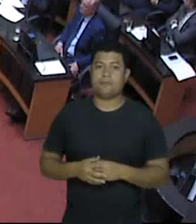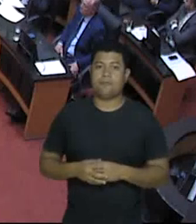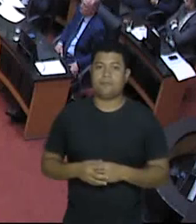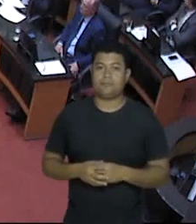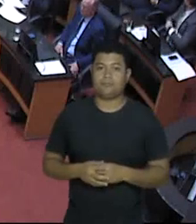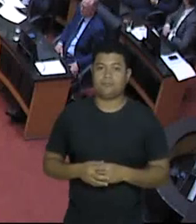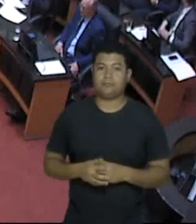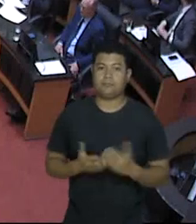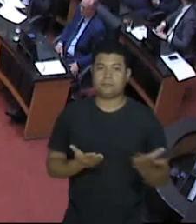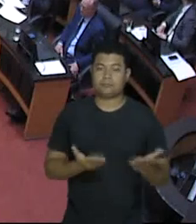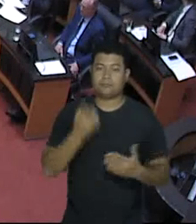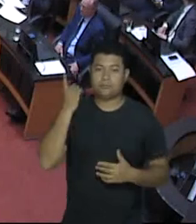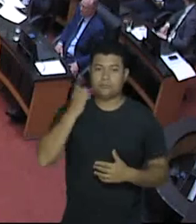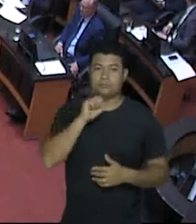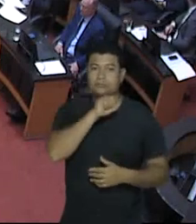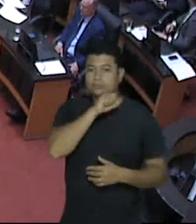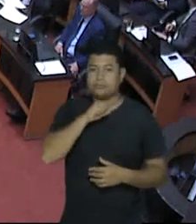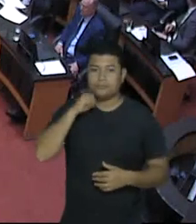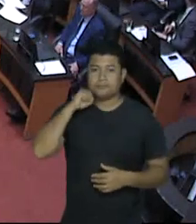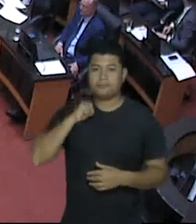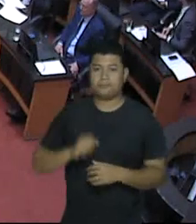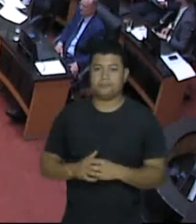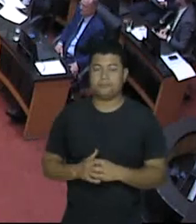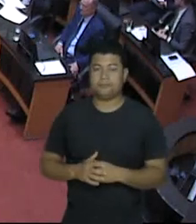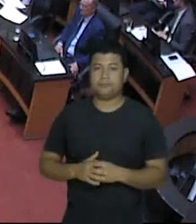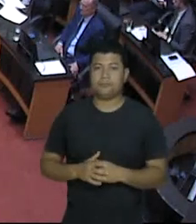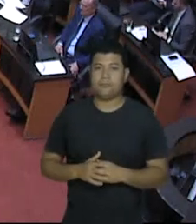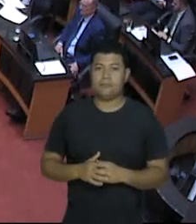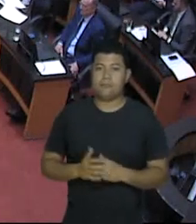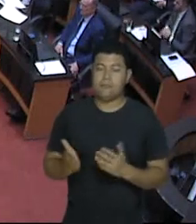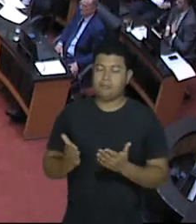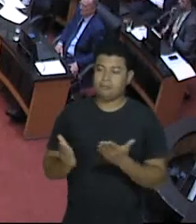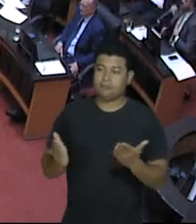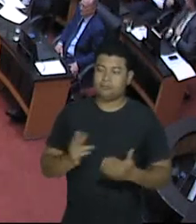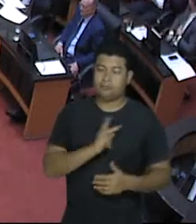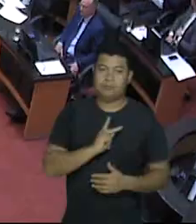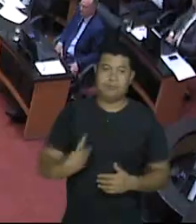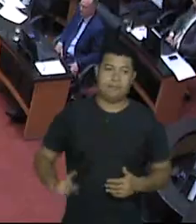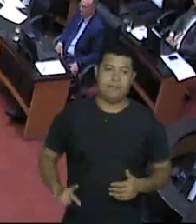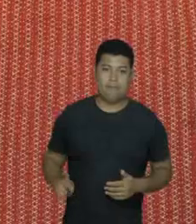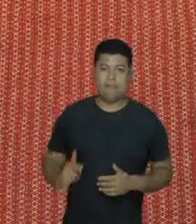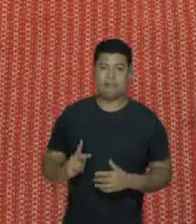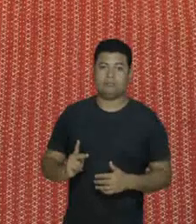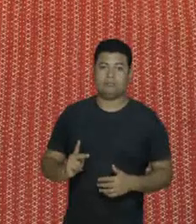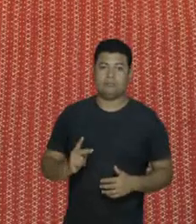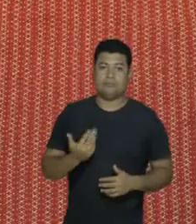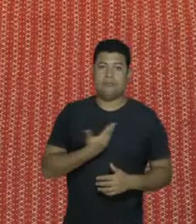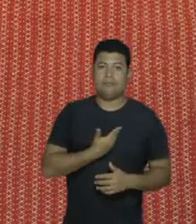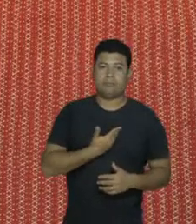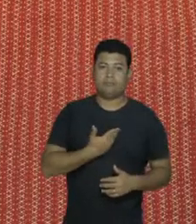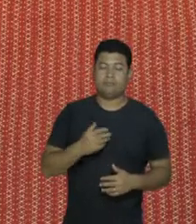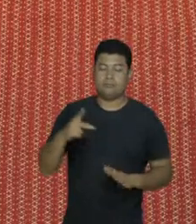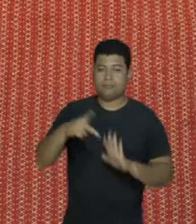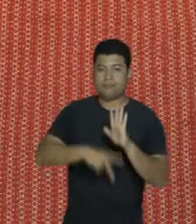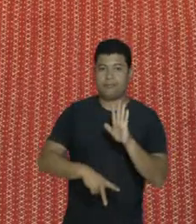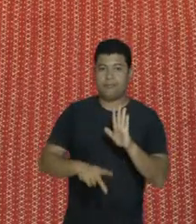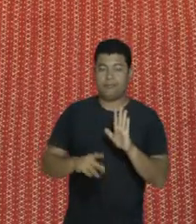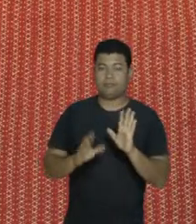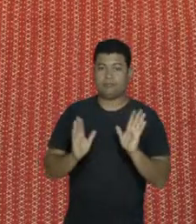Com a palavra o deputado Massocco. Senhor presidente, demais colegas aqui, nobres deputados e deputadas, esse projeto já